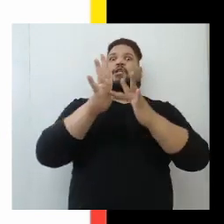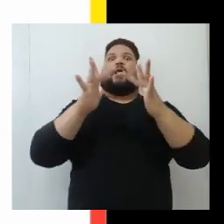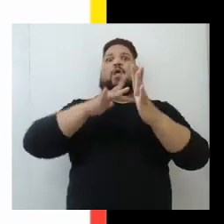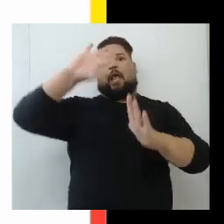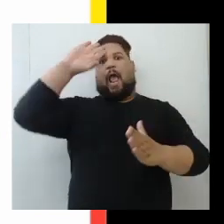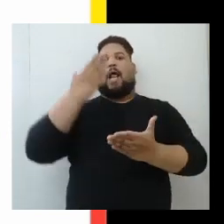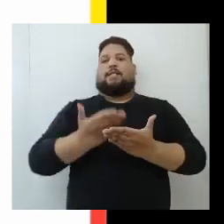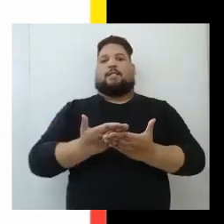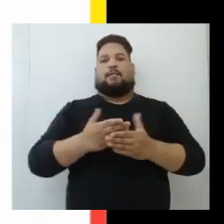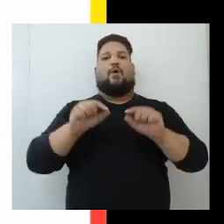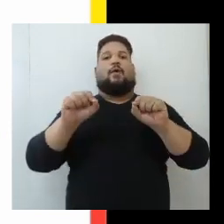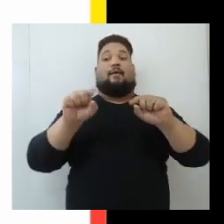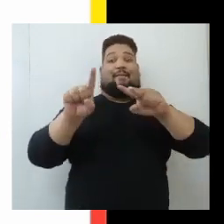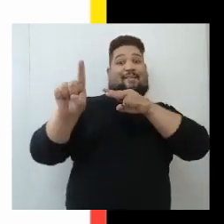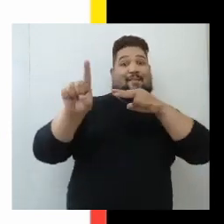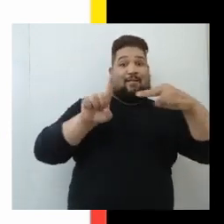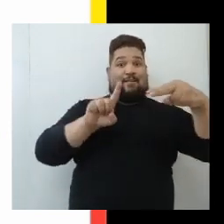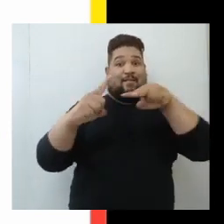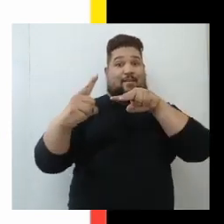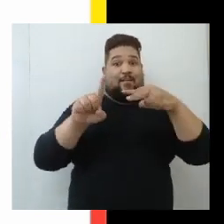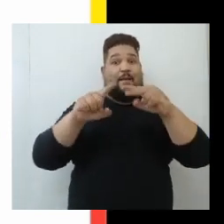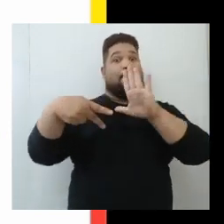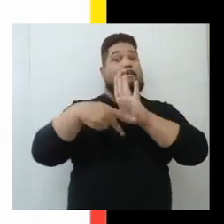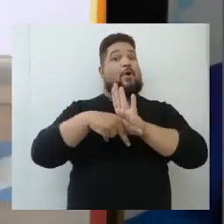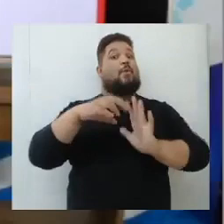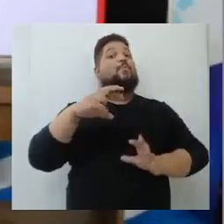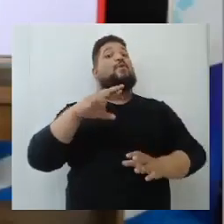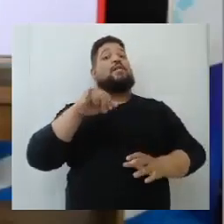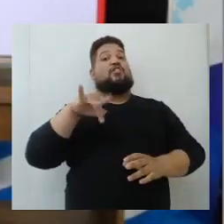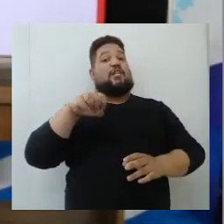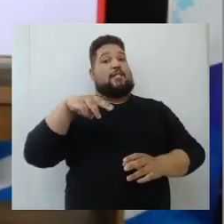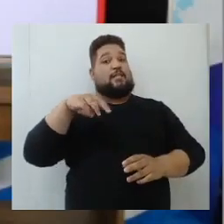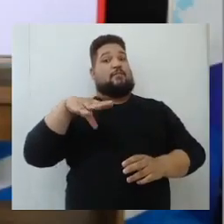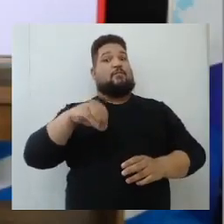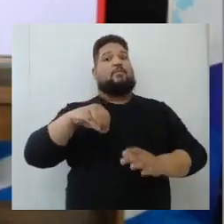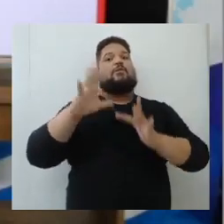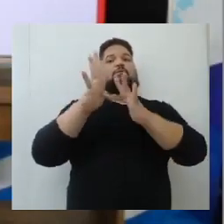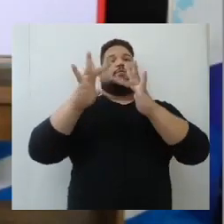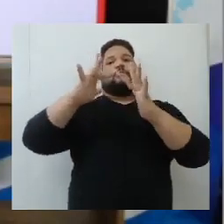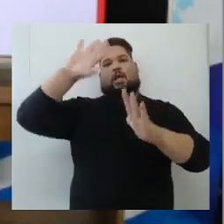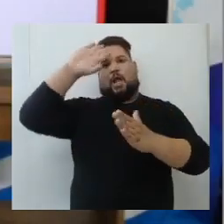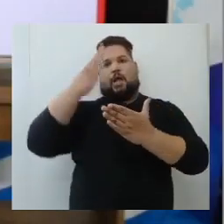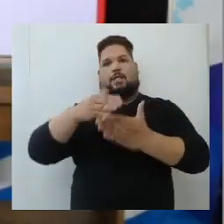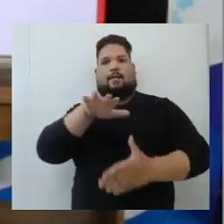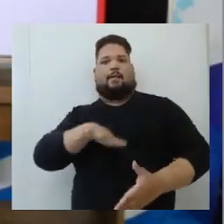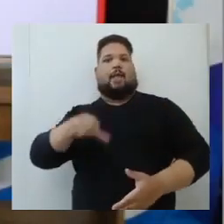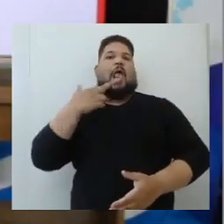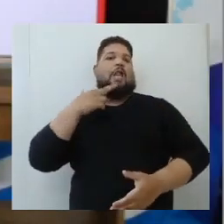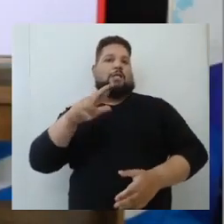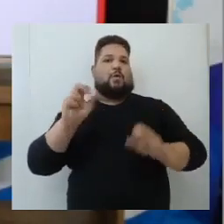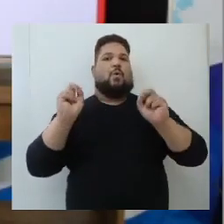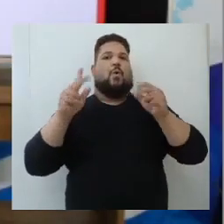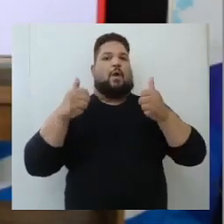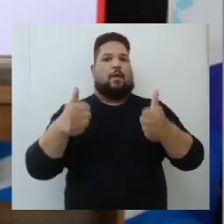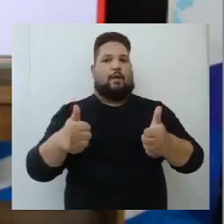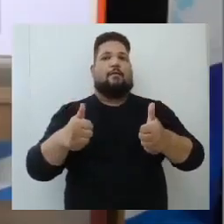seja, da visão do cristianismo. Tranquilão? Então, ó, fica esperto. Mostra agora o próximo slide, por